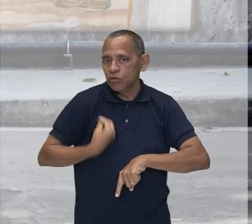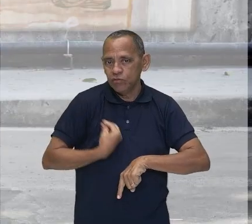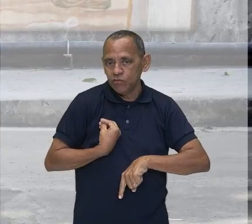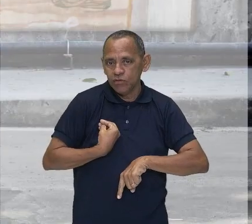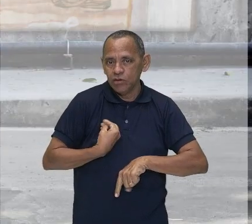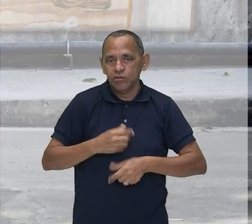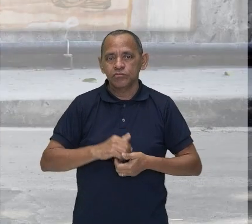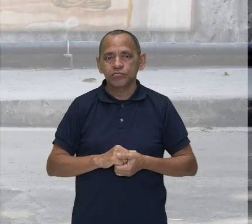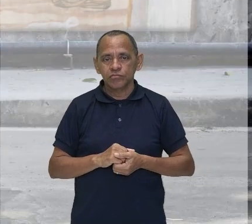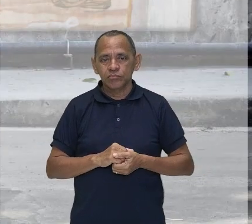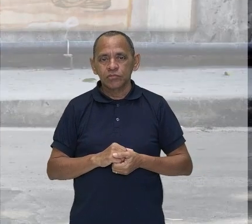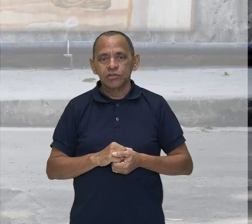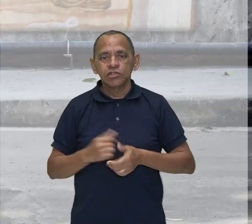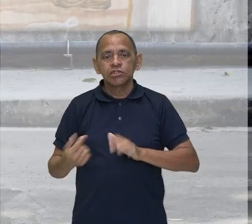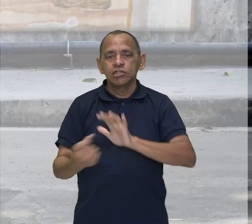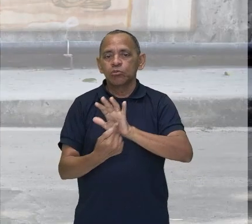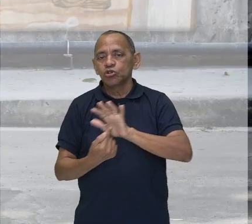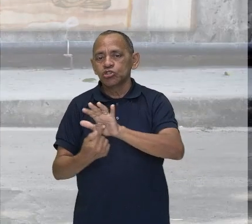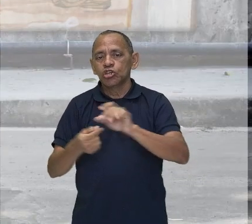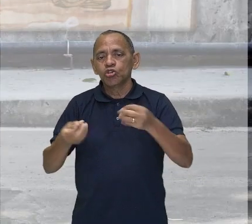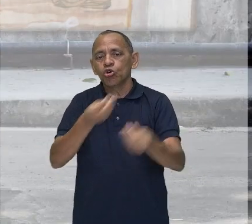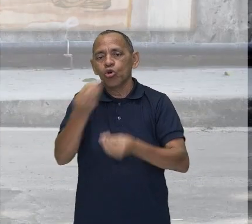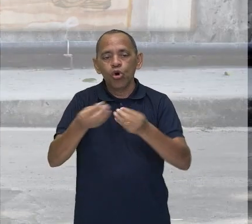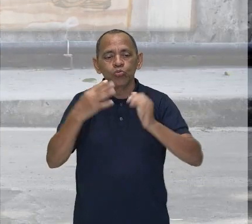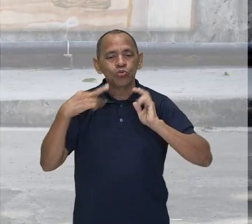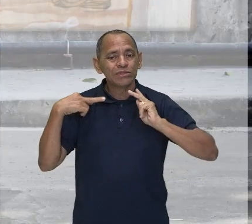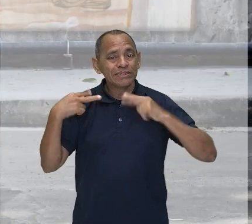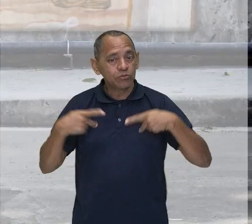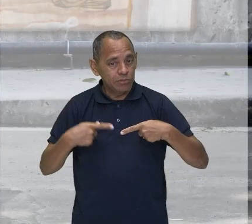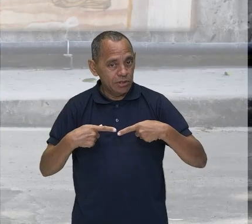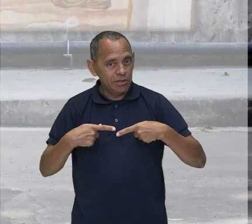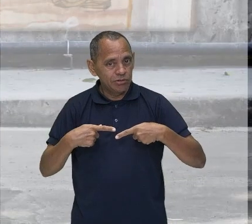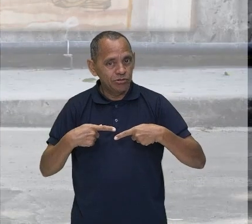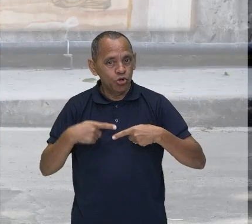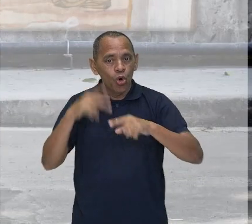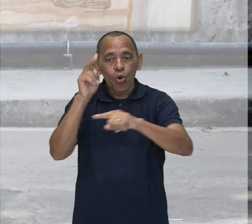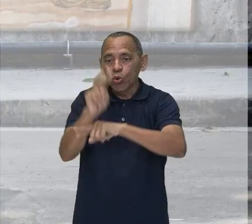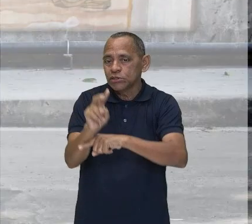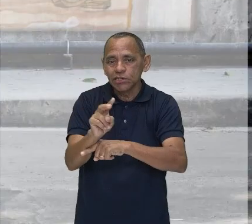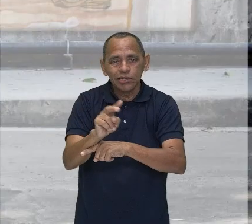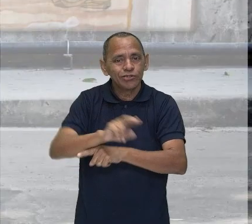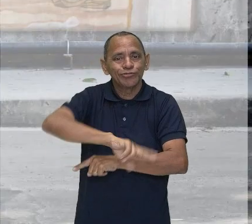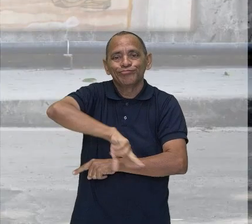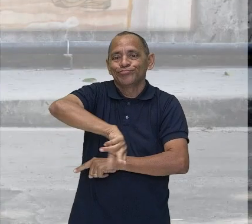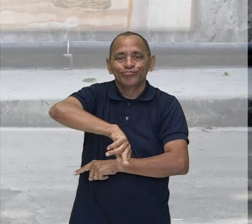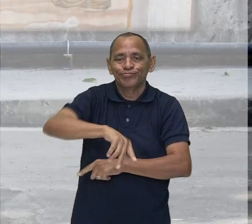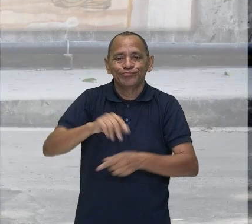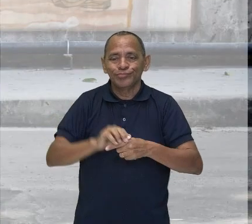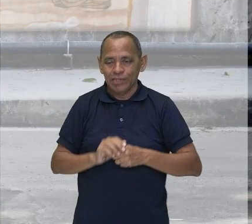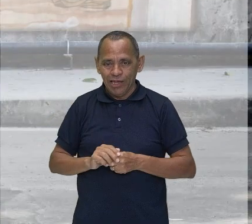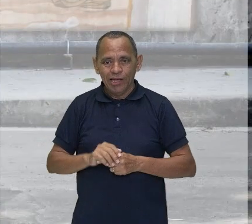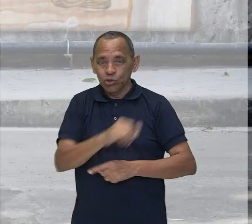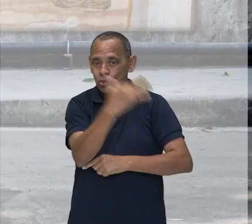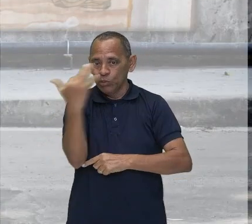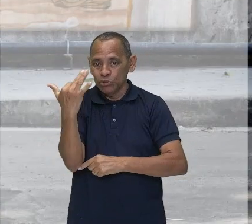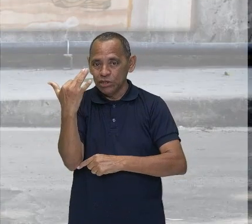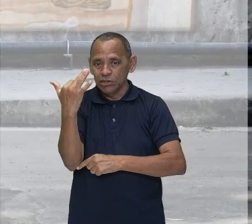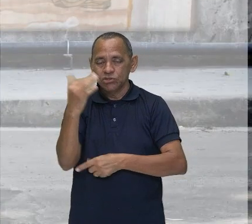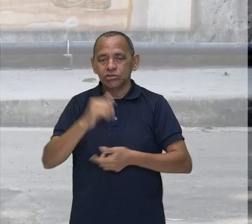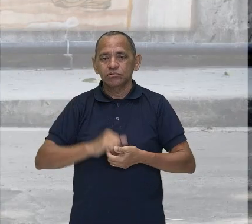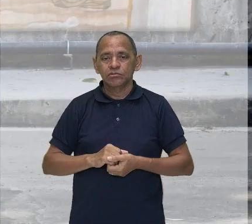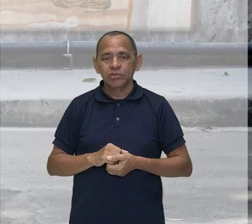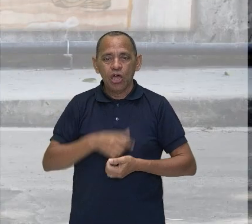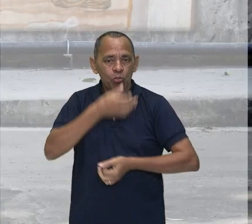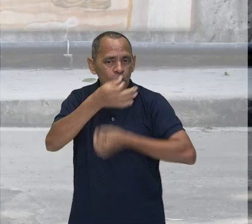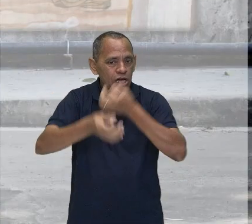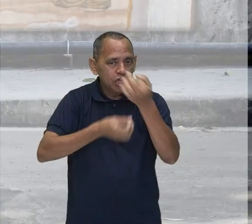sobreviver. Então está mostrando como o ser humano não está cuidando do ambiente. Então aqui é uma crítica,